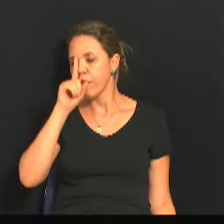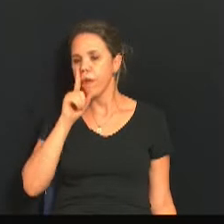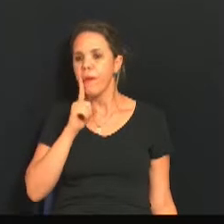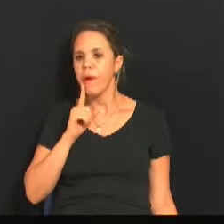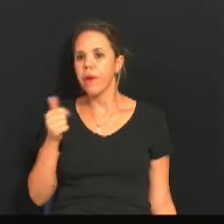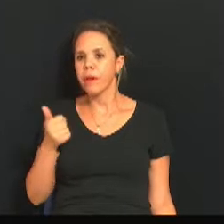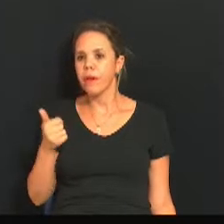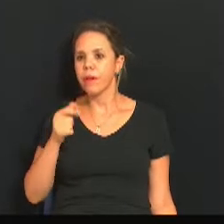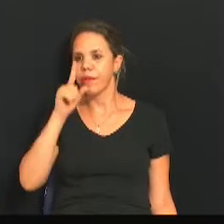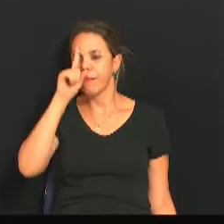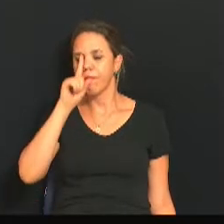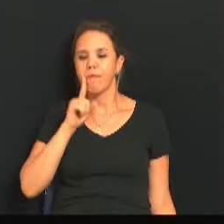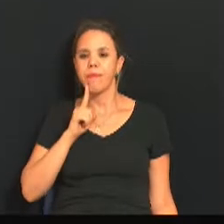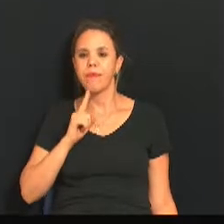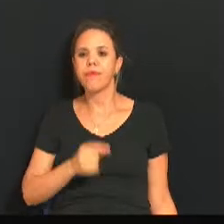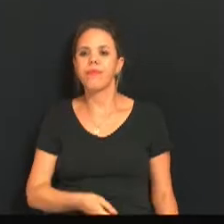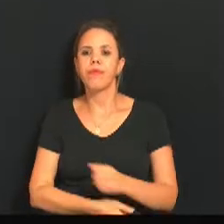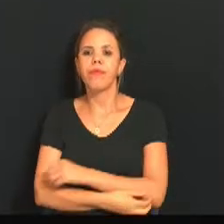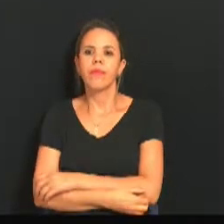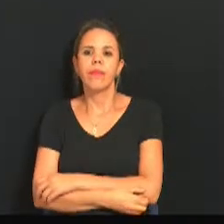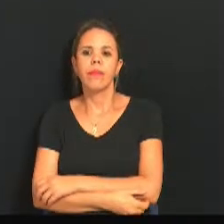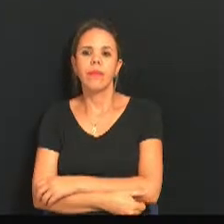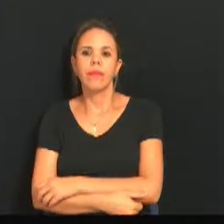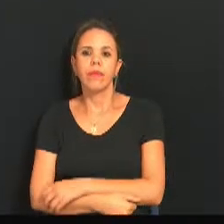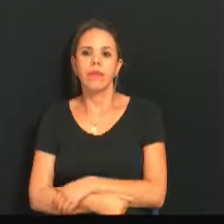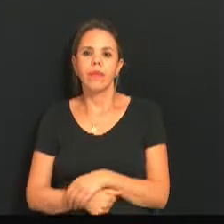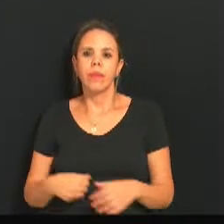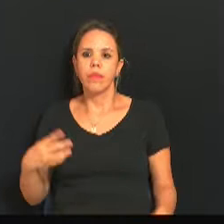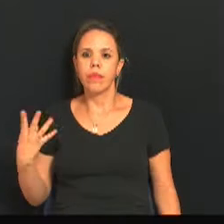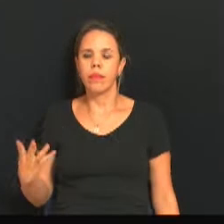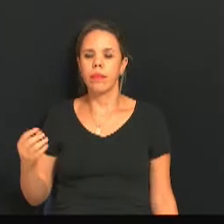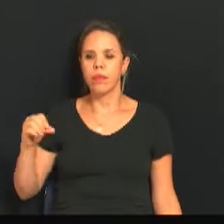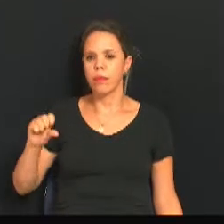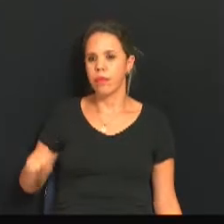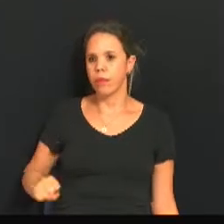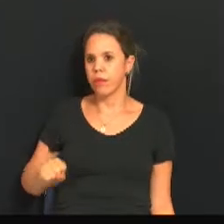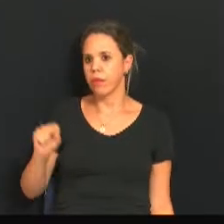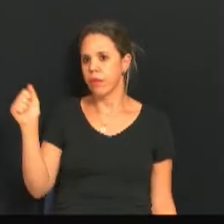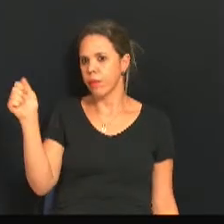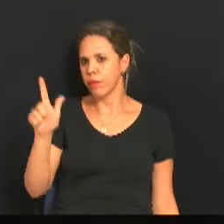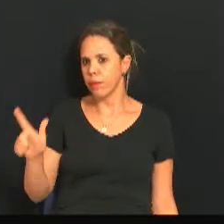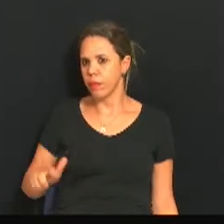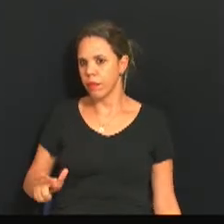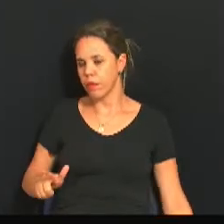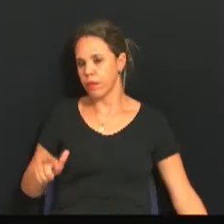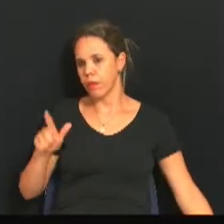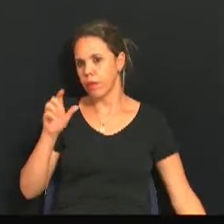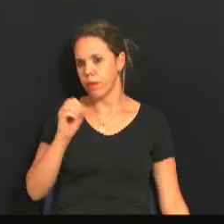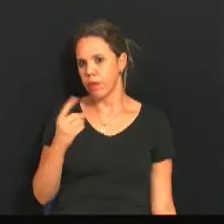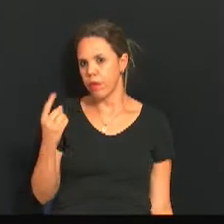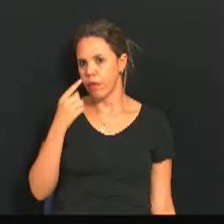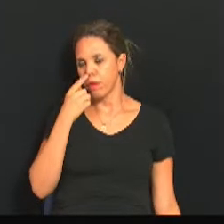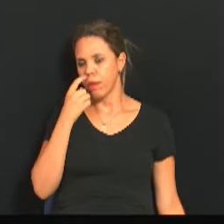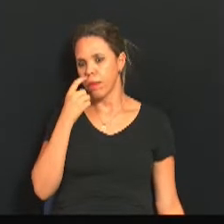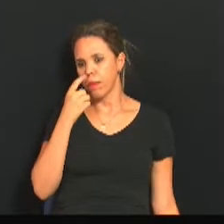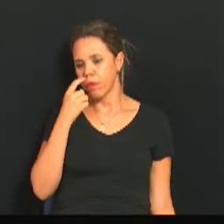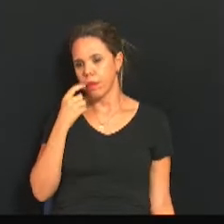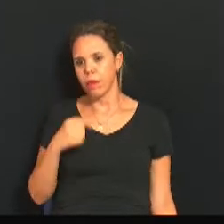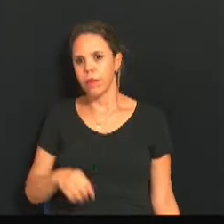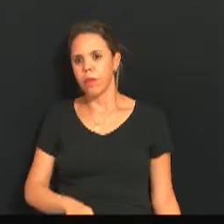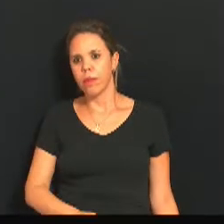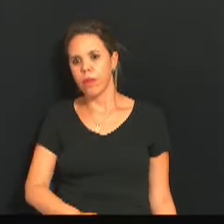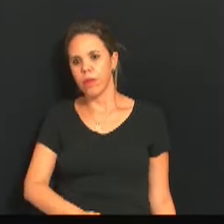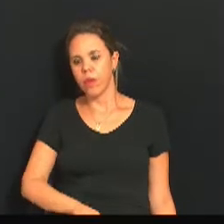Amarelo o processo 4/89 o azul é 10 a 12 e o